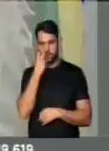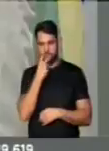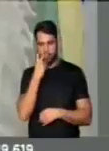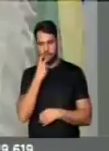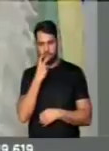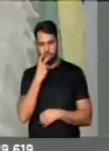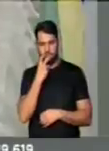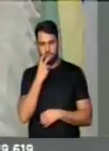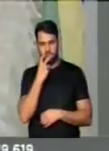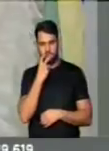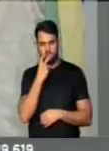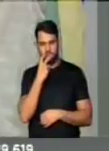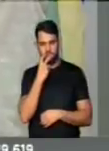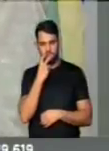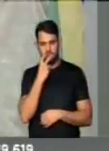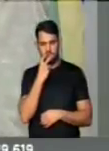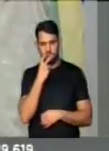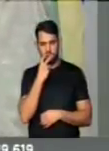cego